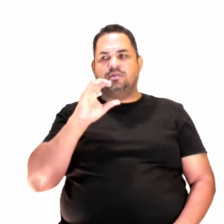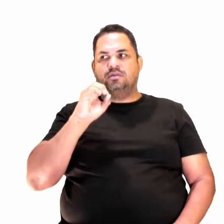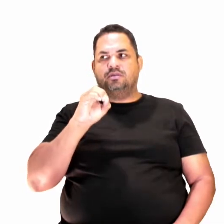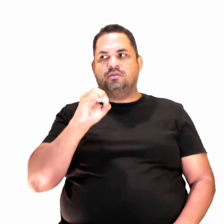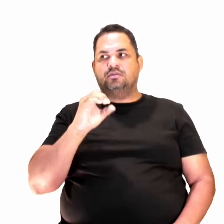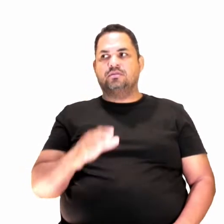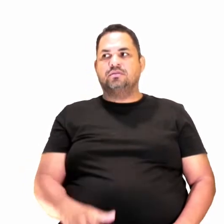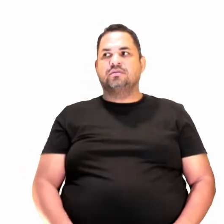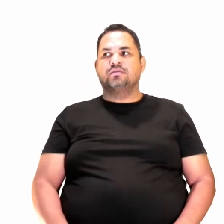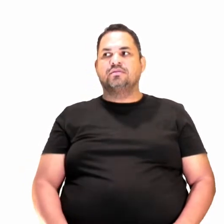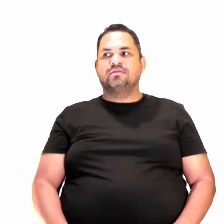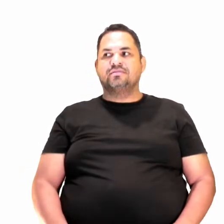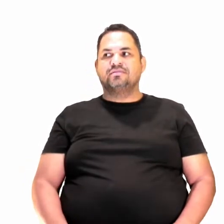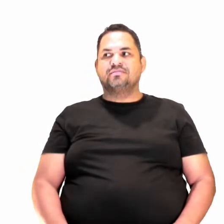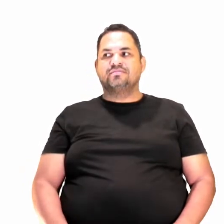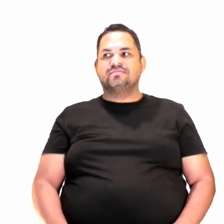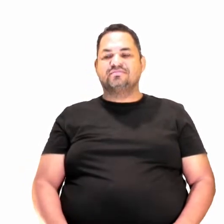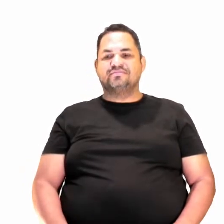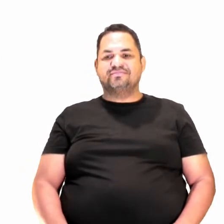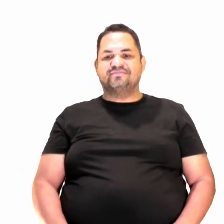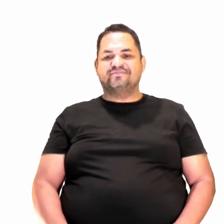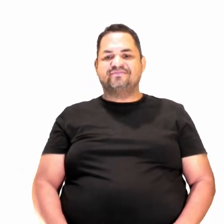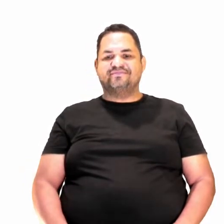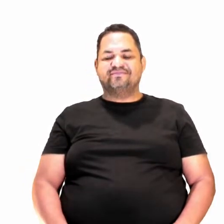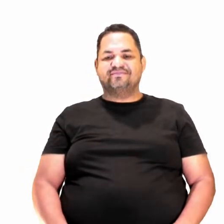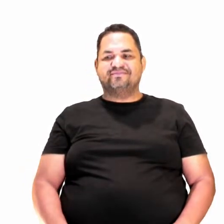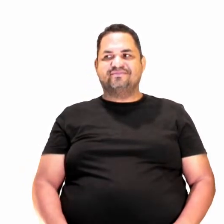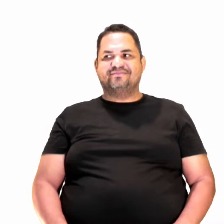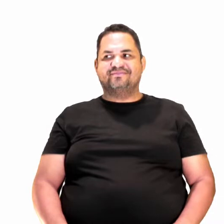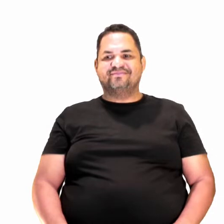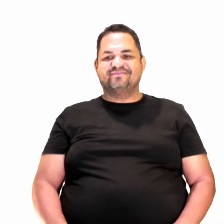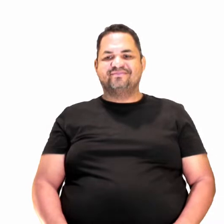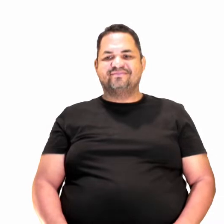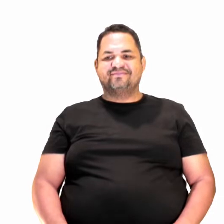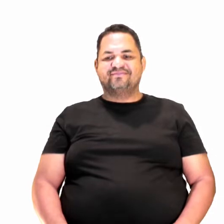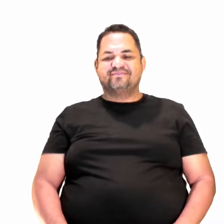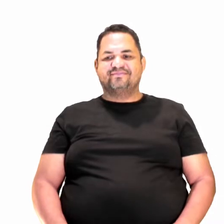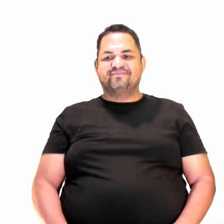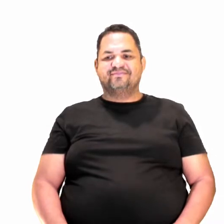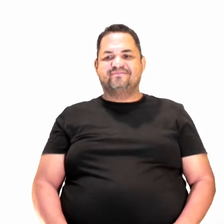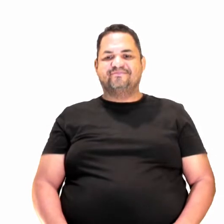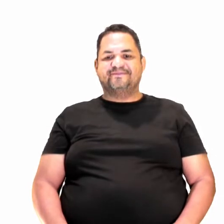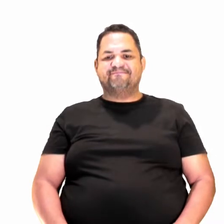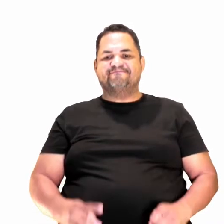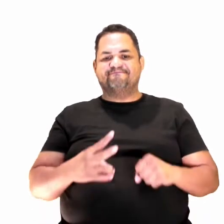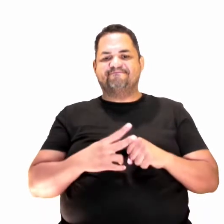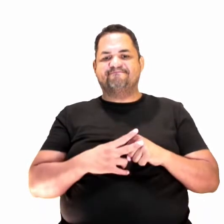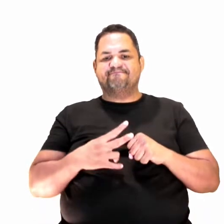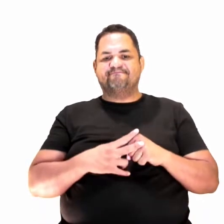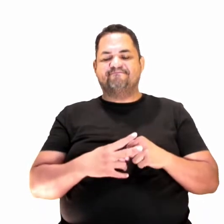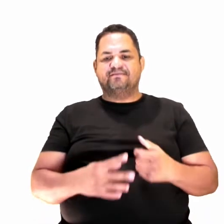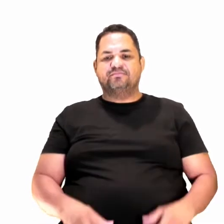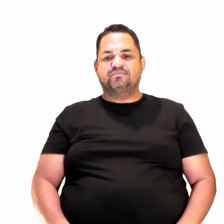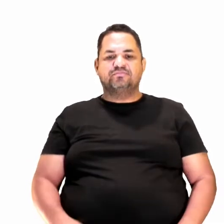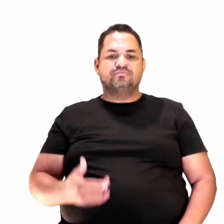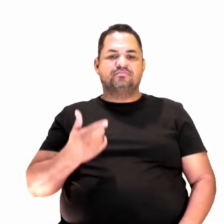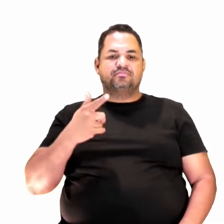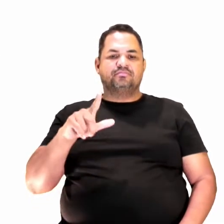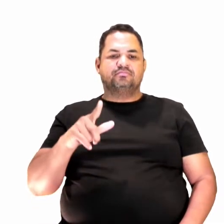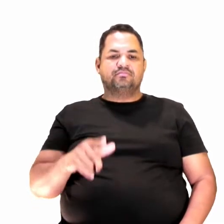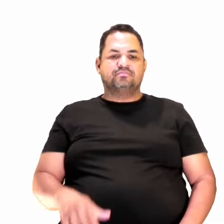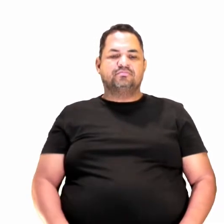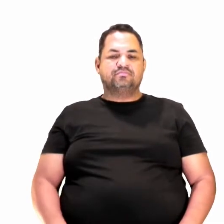tall, porque eu sou medium high, na verdade, mas as opções aqui tá um ou outro, então vou colocar tall.